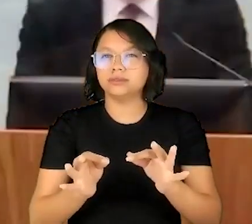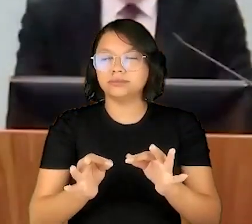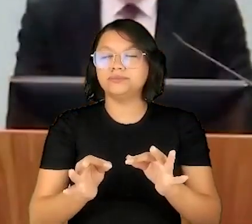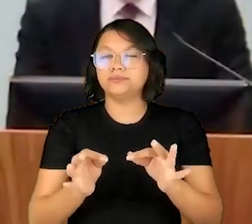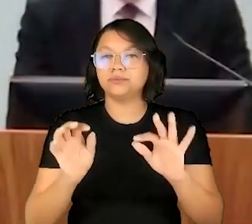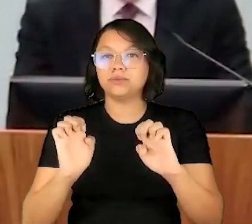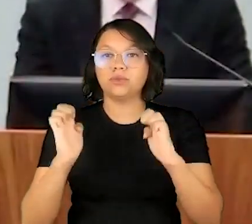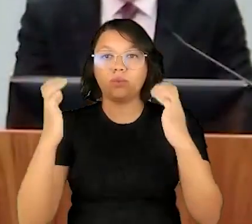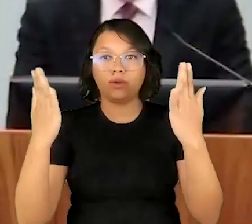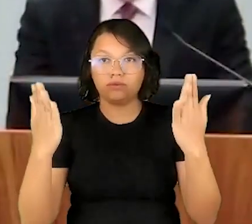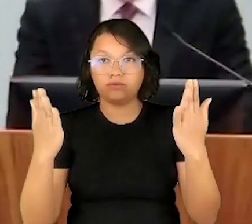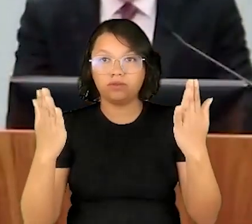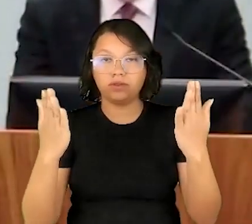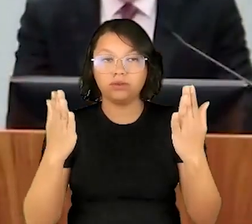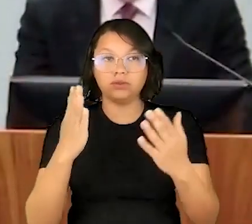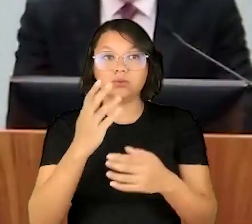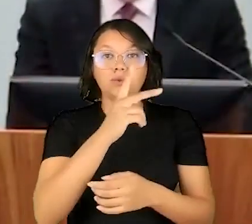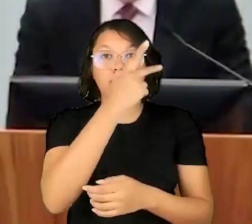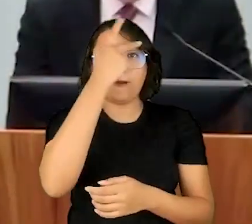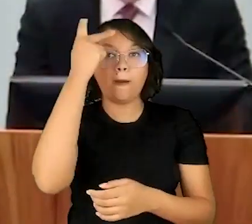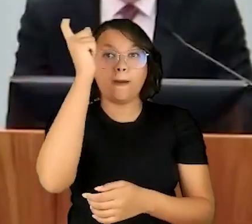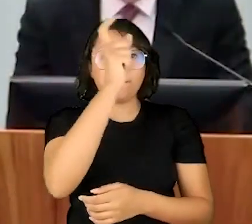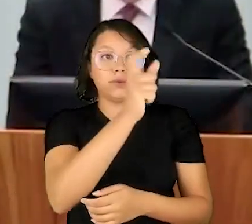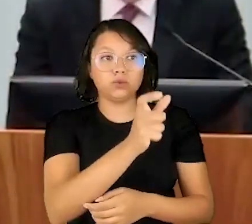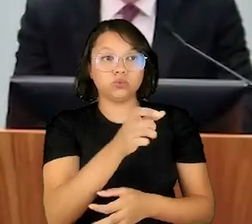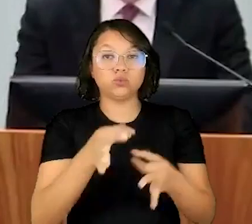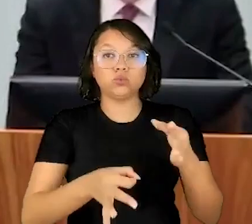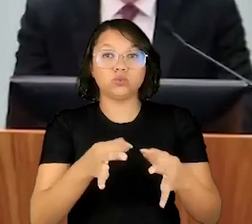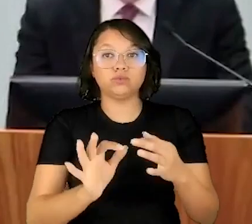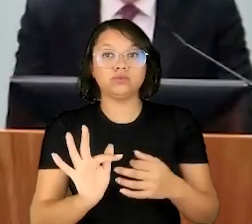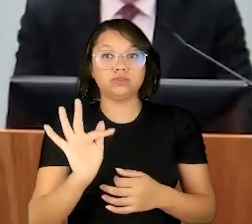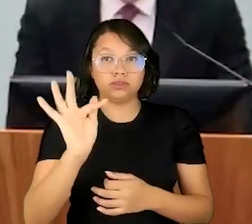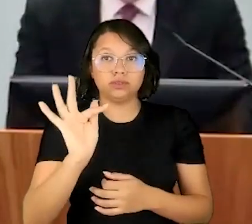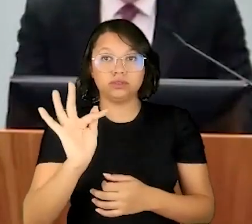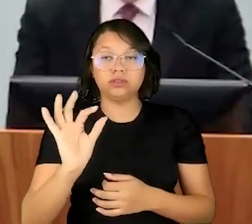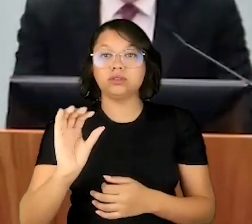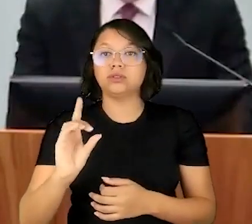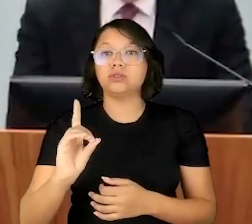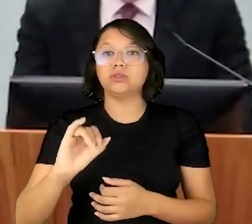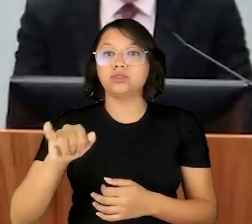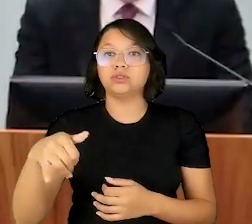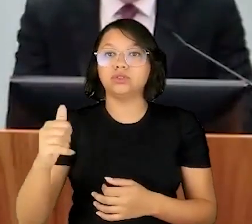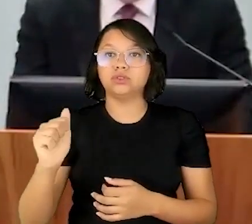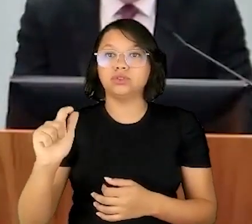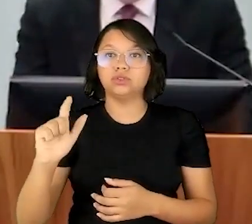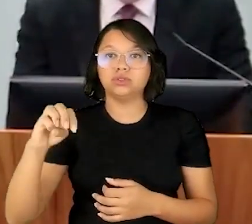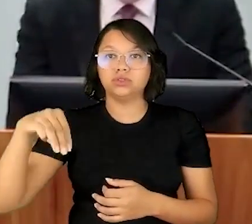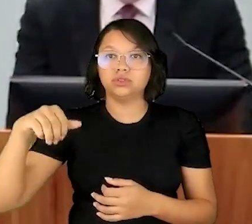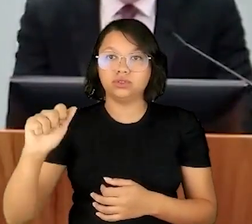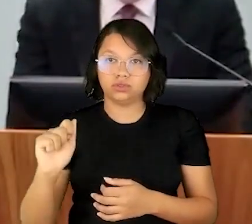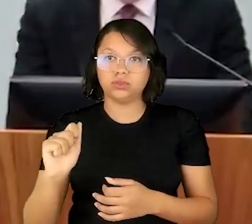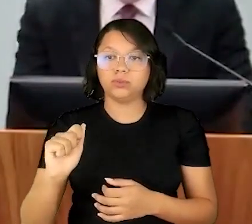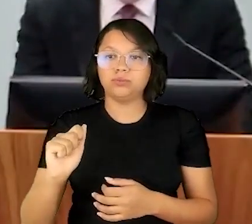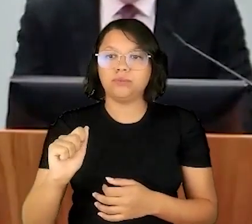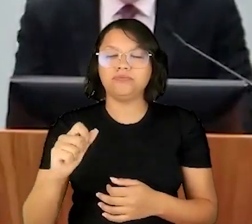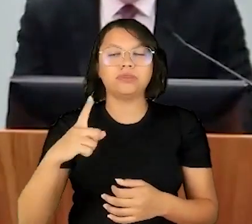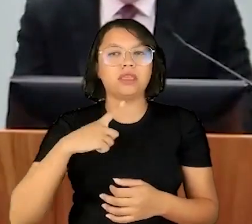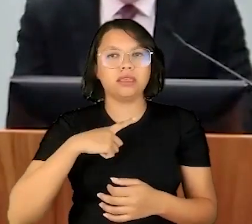do nosso juiz federal Djalma Gomes, que tem o privilégio de